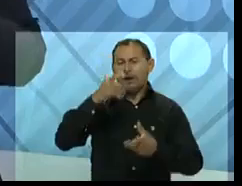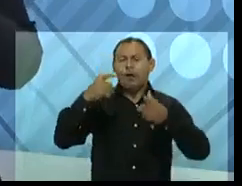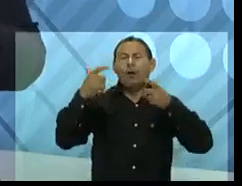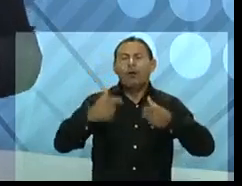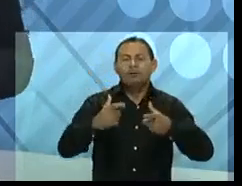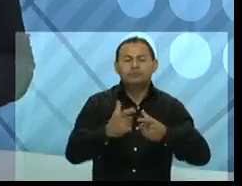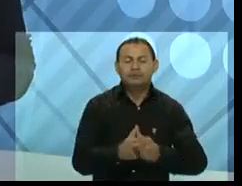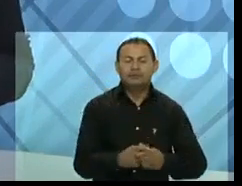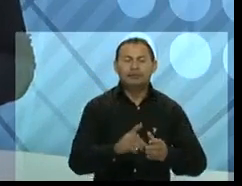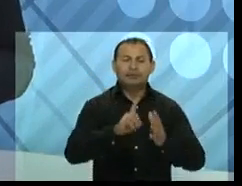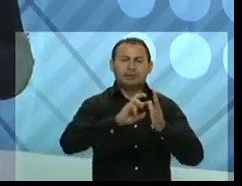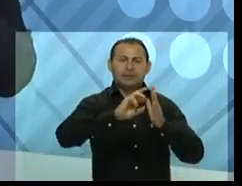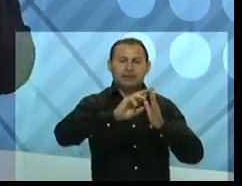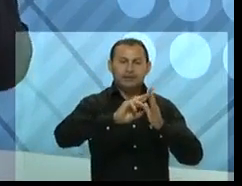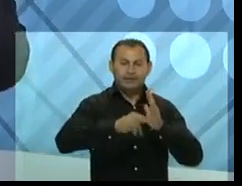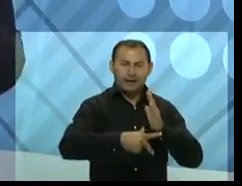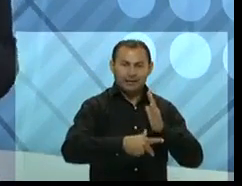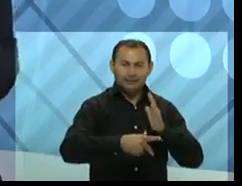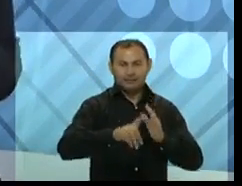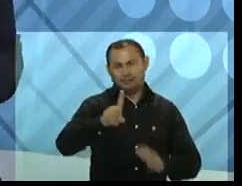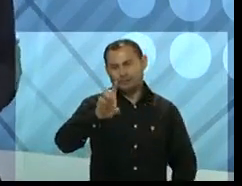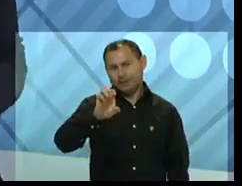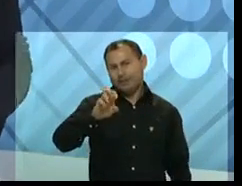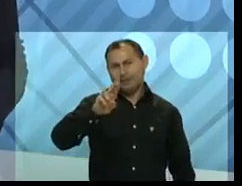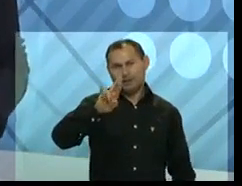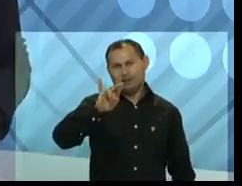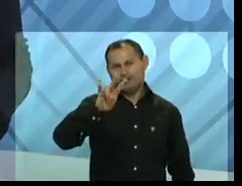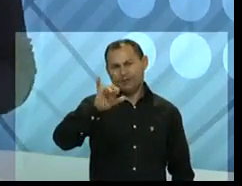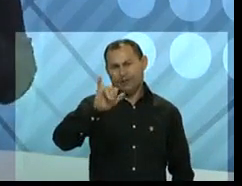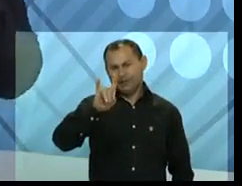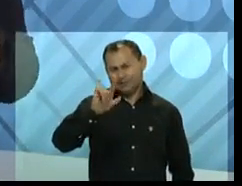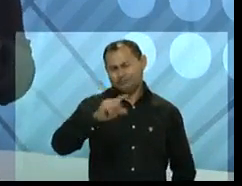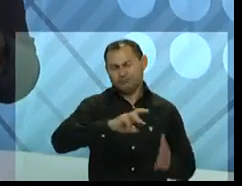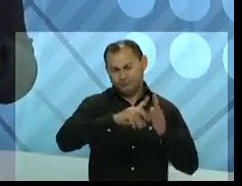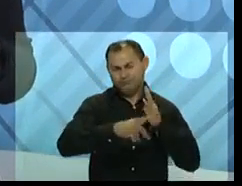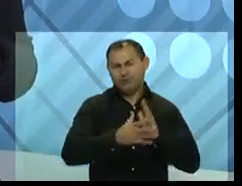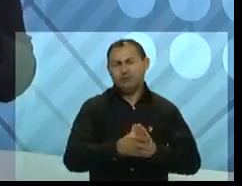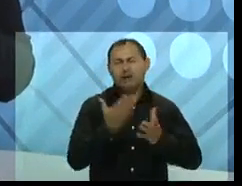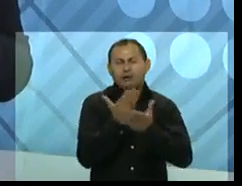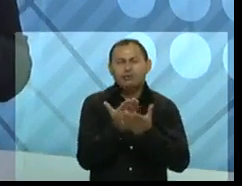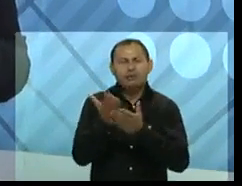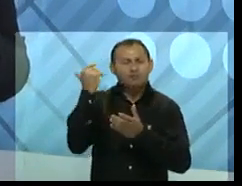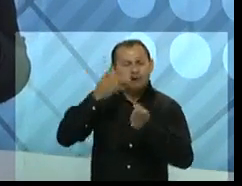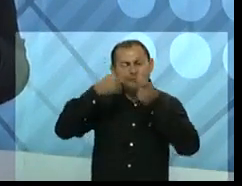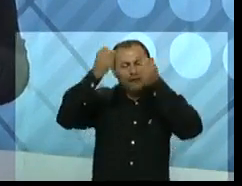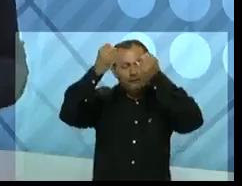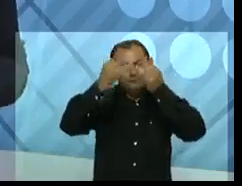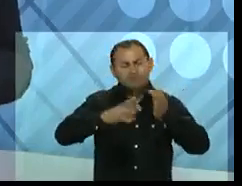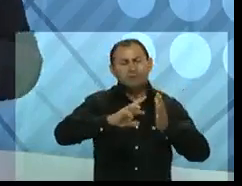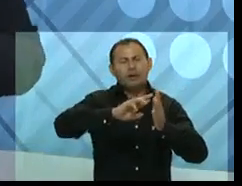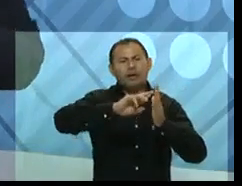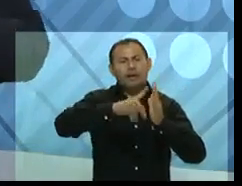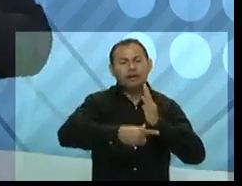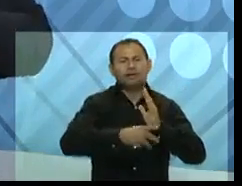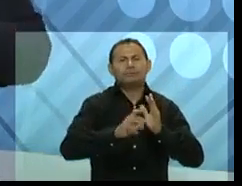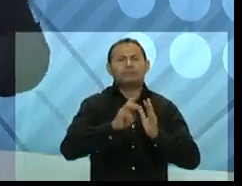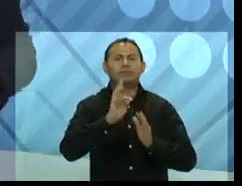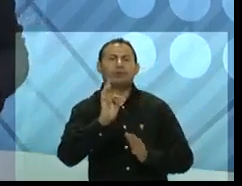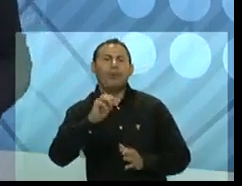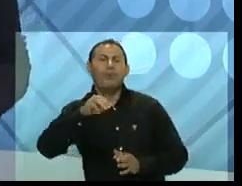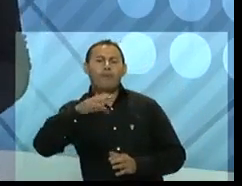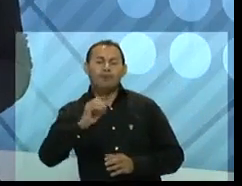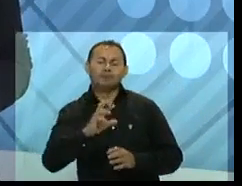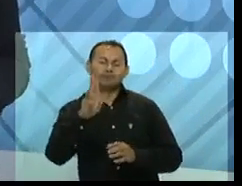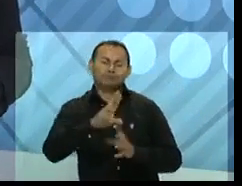onde vêm essas derivadas. Conhecemos a primeira regra de derivação lá na aula anterior, onde vem falando da regra do tombo, que se